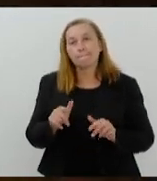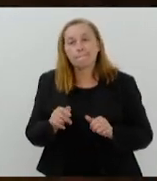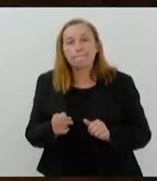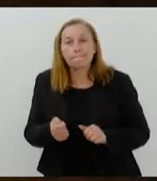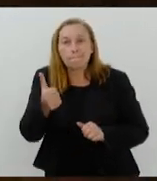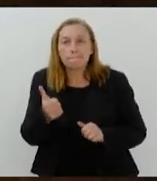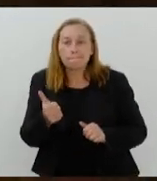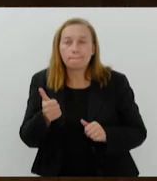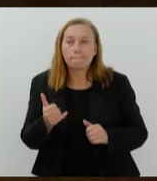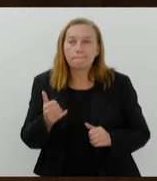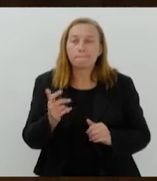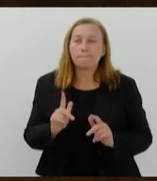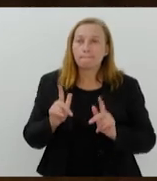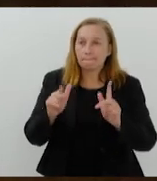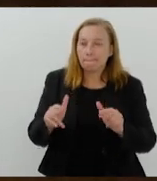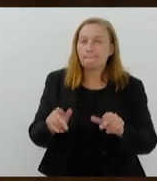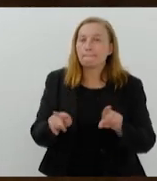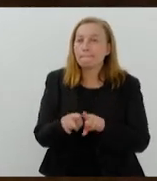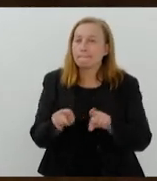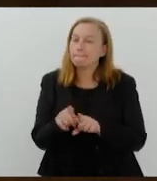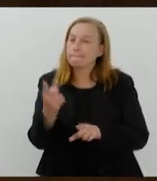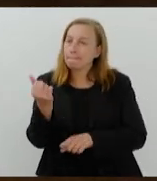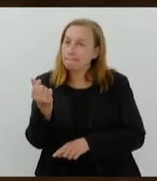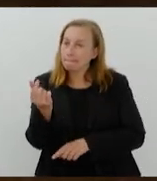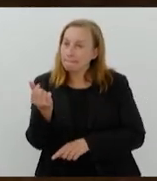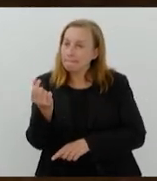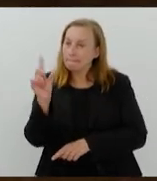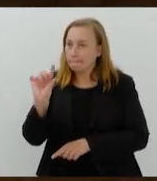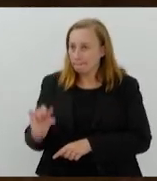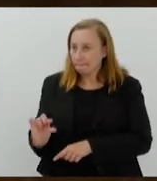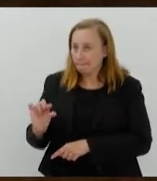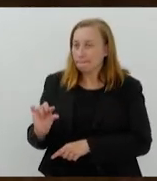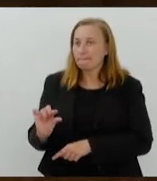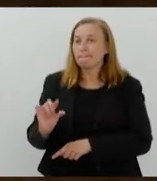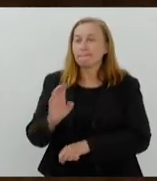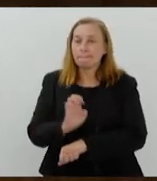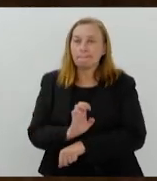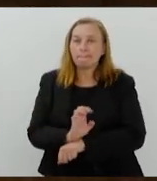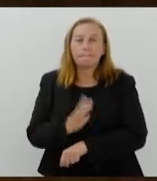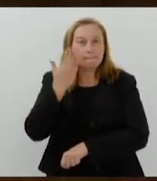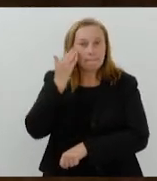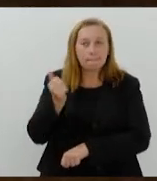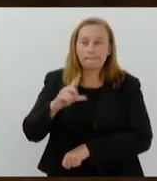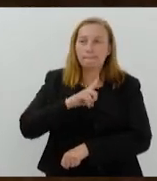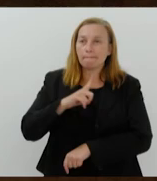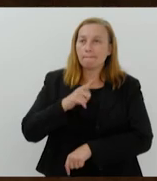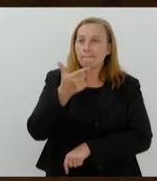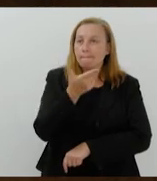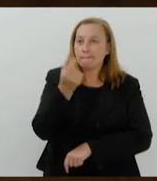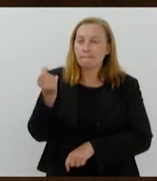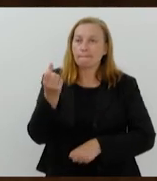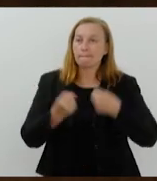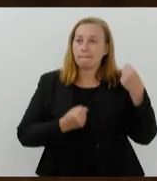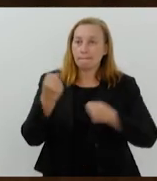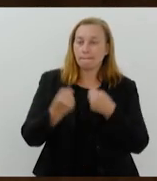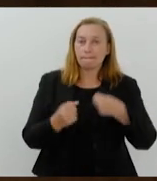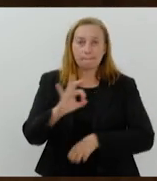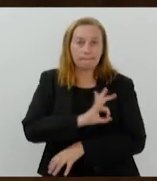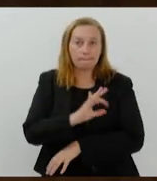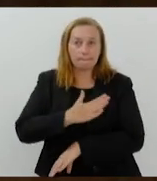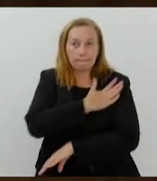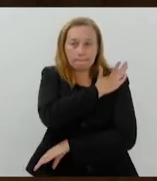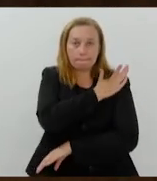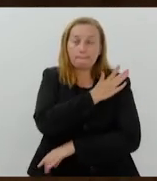mais barato para o Estado. Sabe, presidenta, se você tem 20 viaturas da Polícia Militar, mas